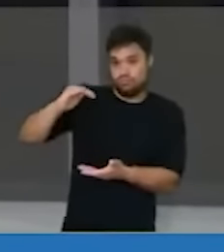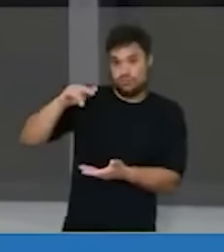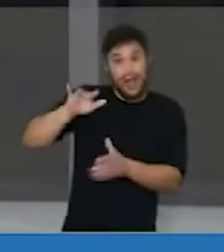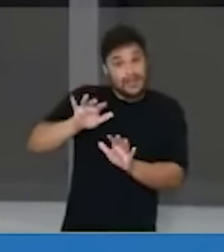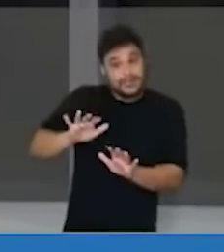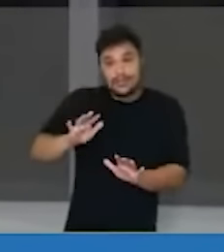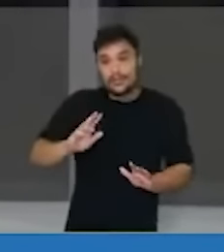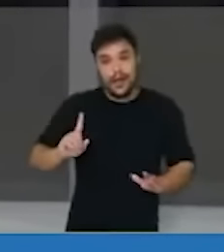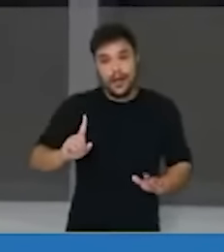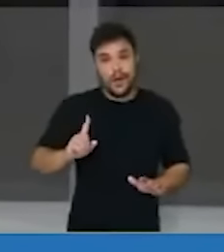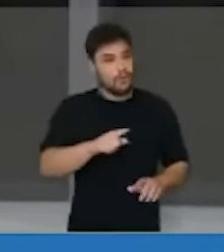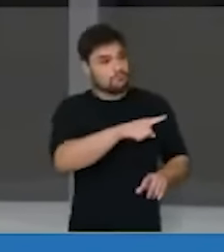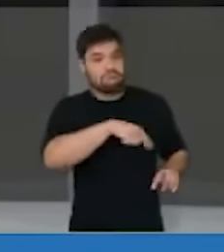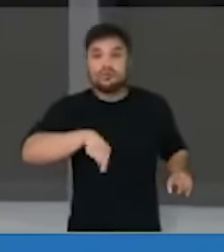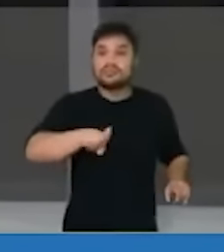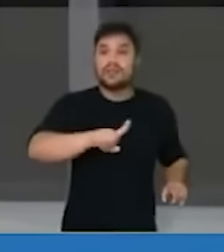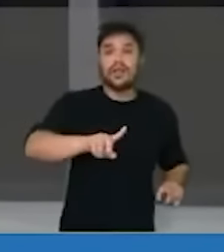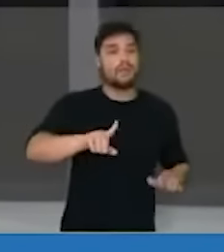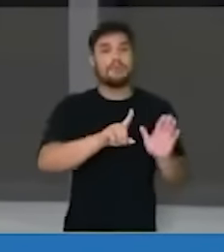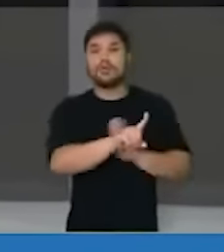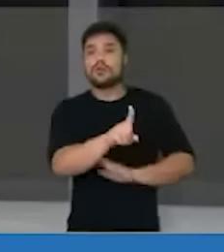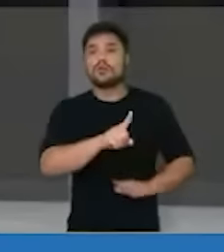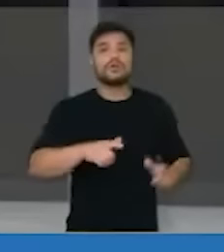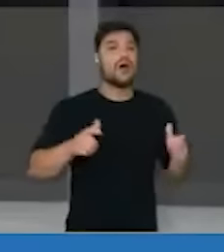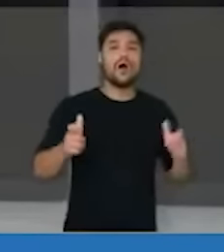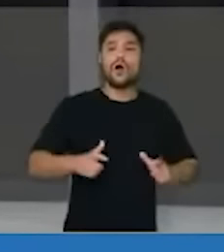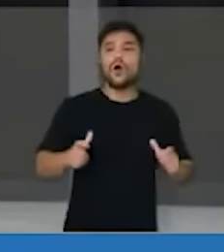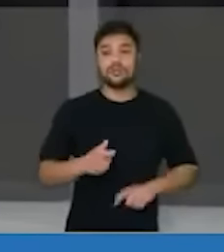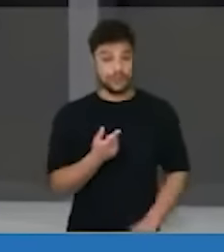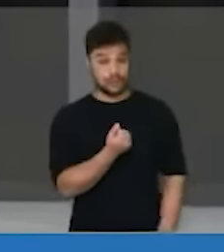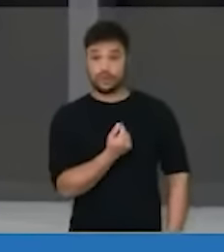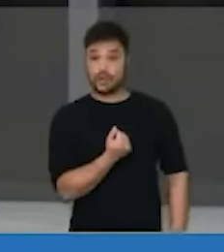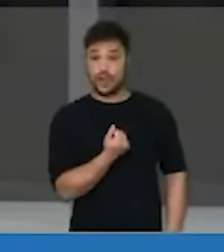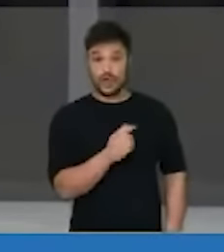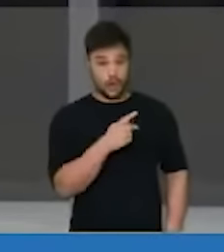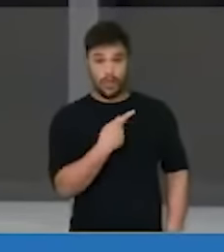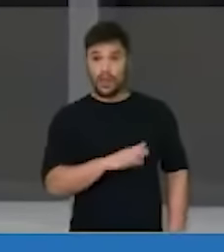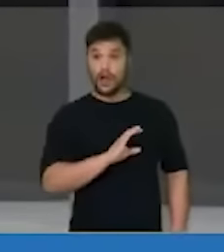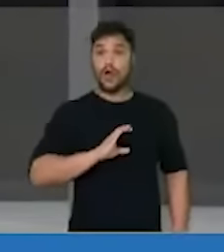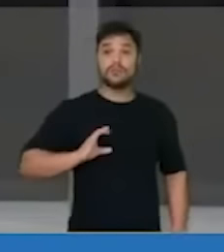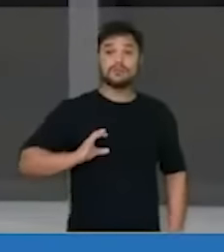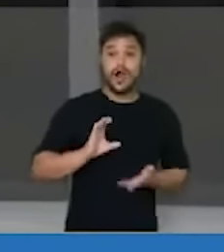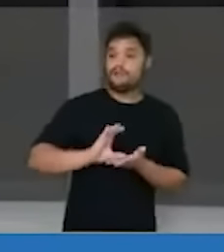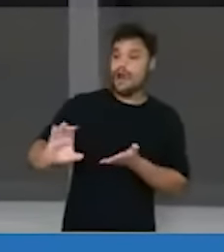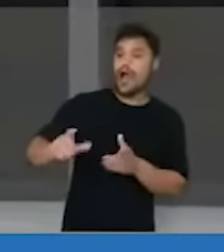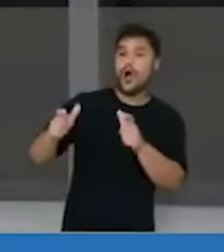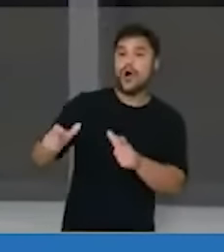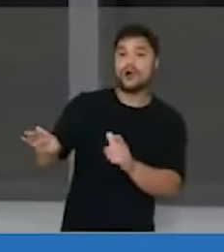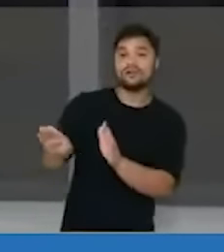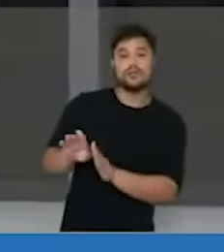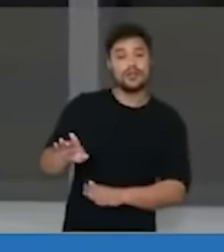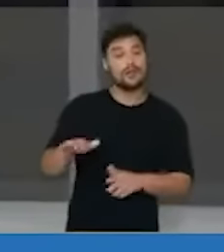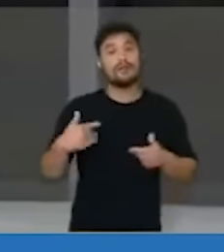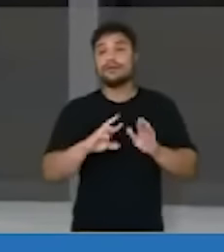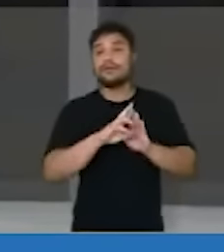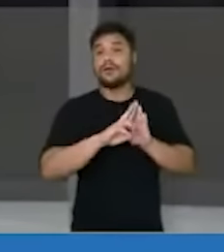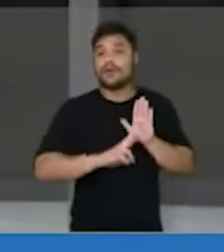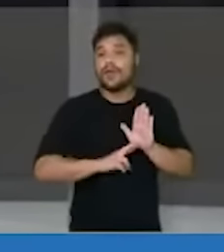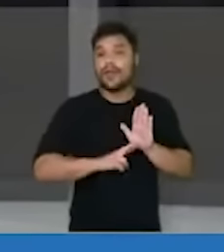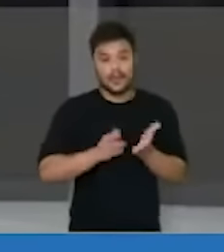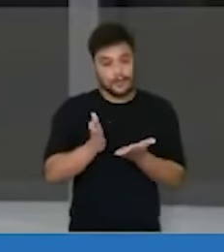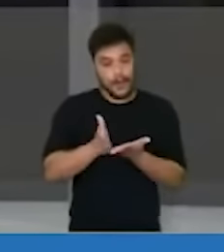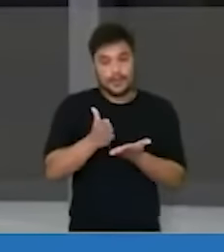jeito. Alguém aqui me responde, para onde vai o recurso das emendas de comissão? Qual o critério para